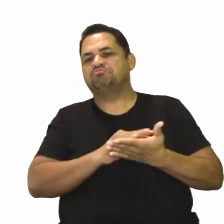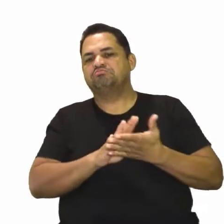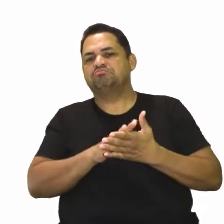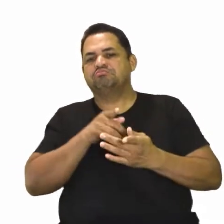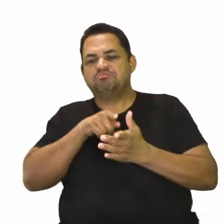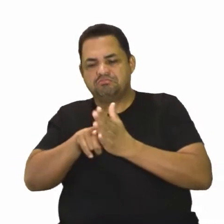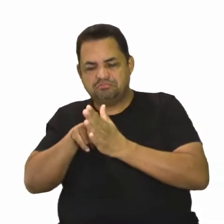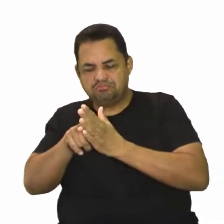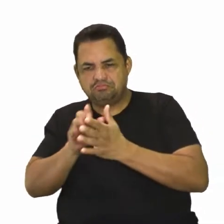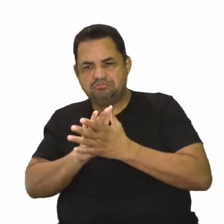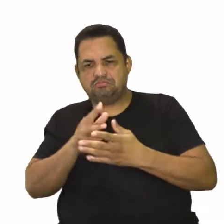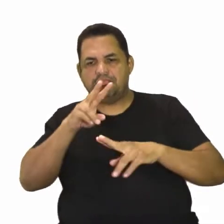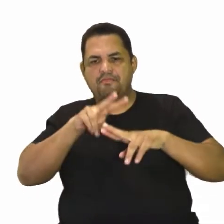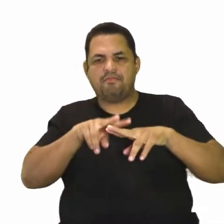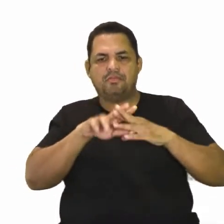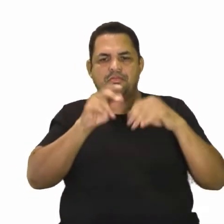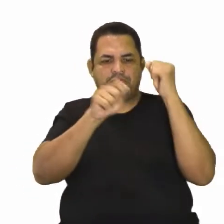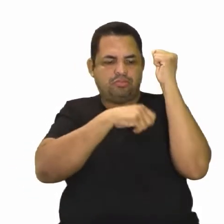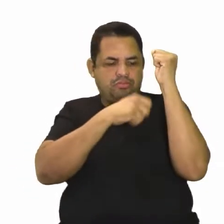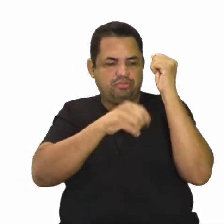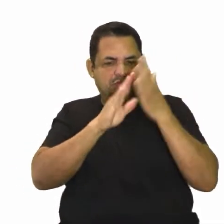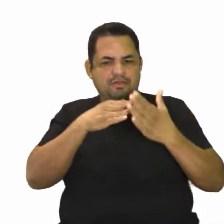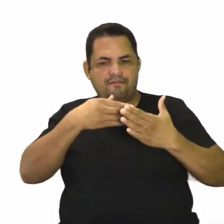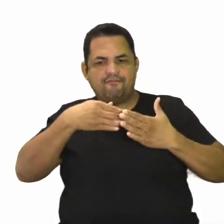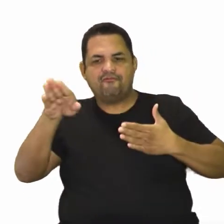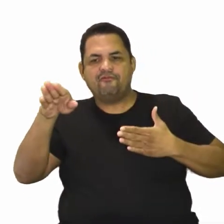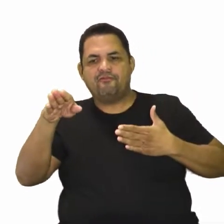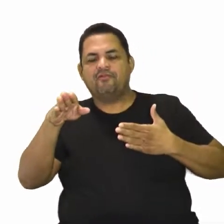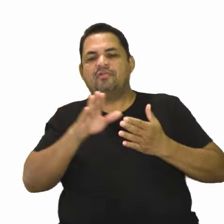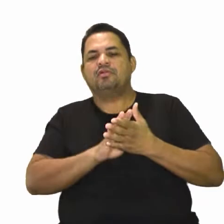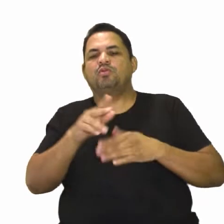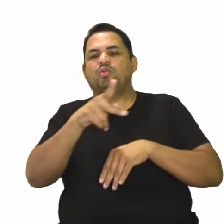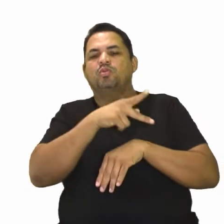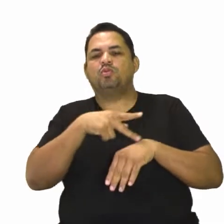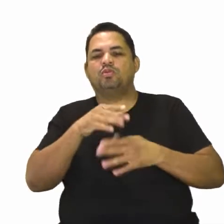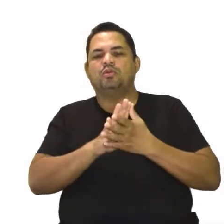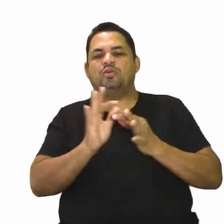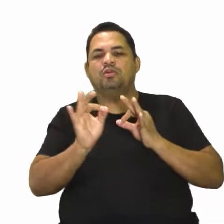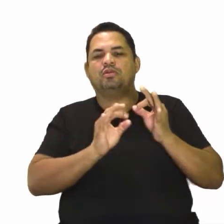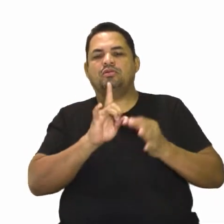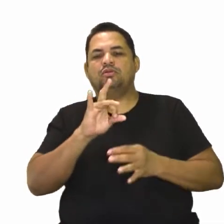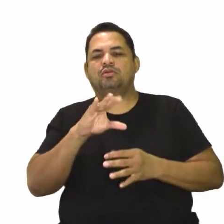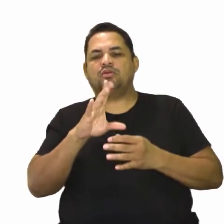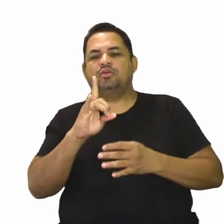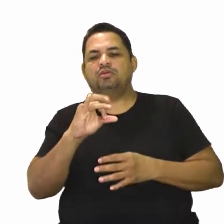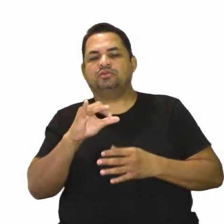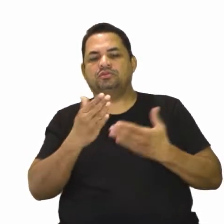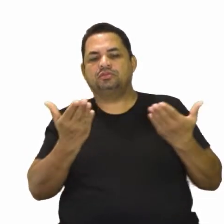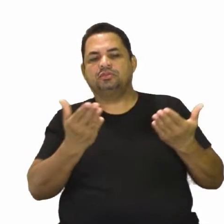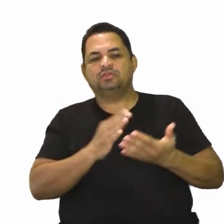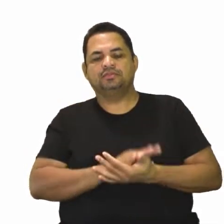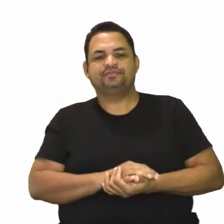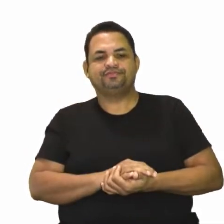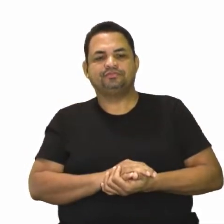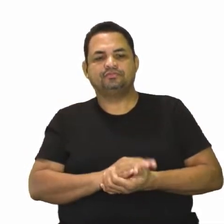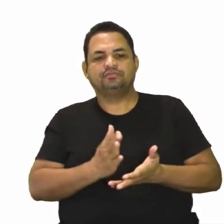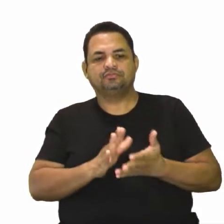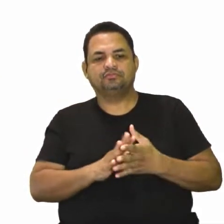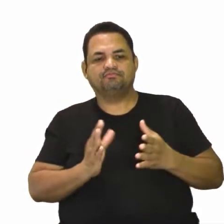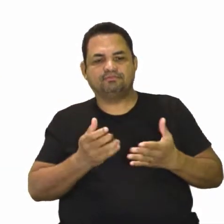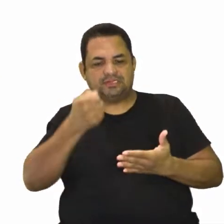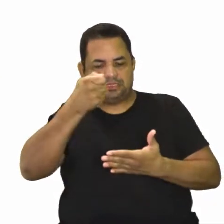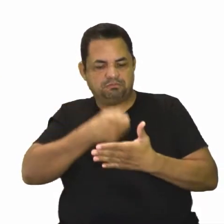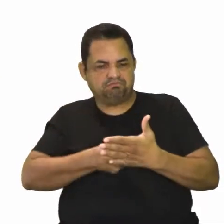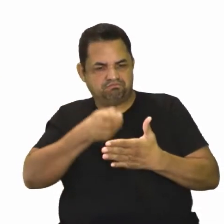presos, torturados e exilados do país. É instituído o DOI-CODE. O DOI-CODE aí que vai ser uma linha